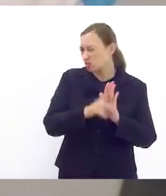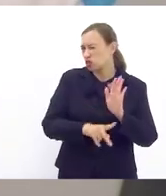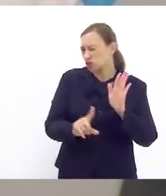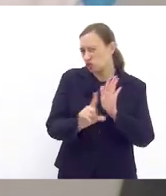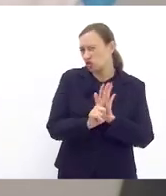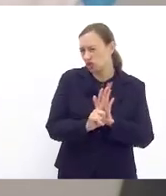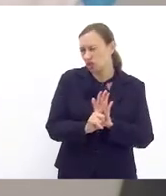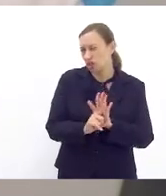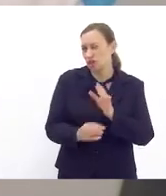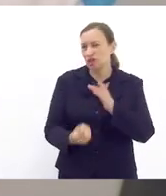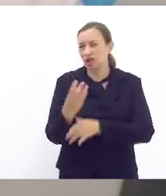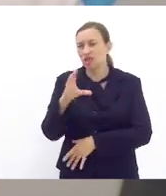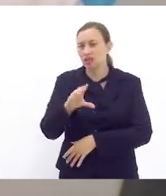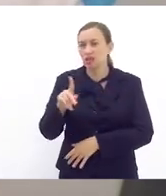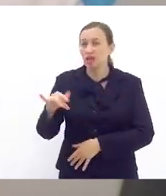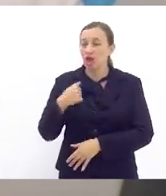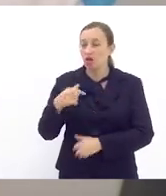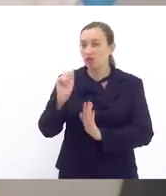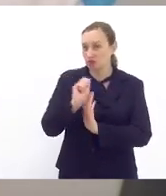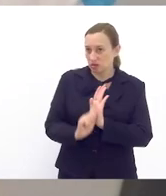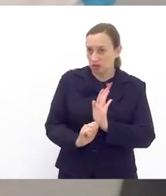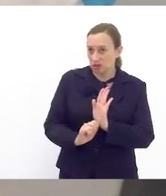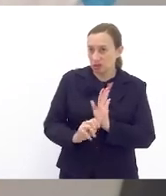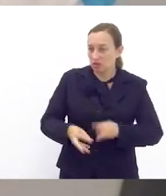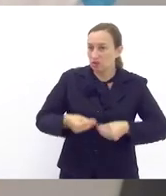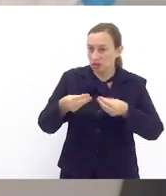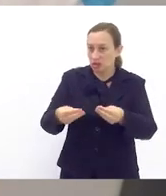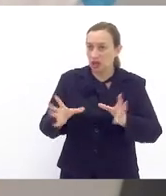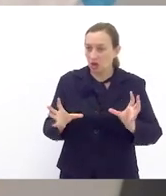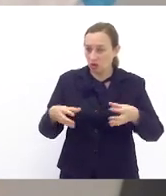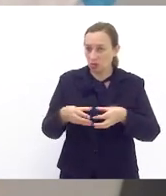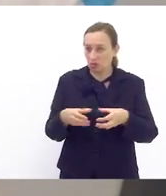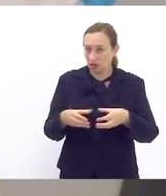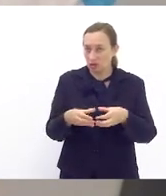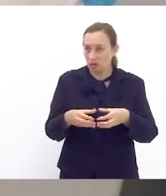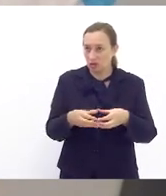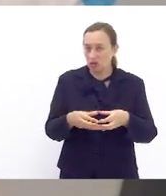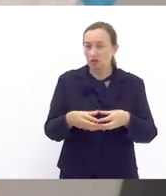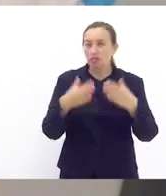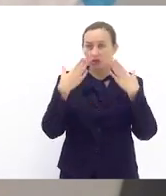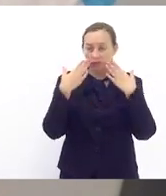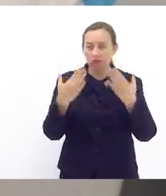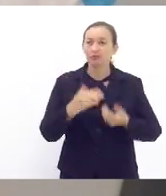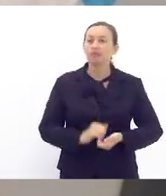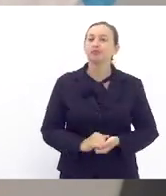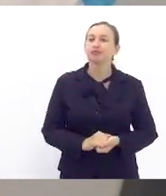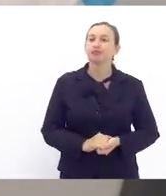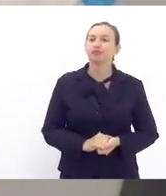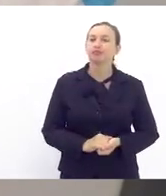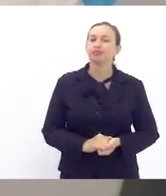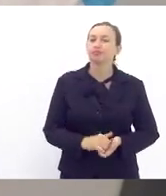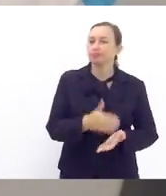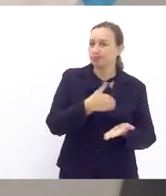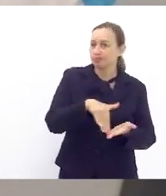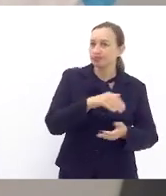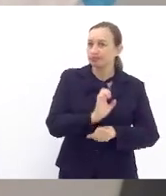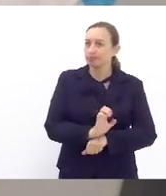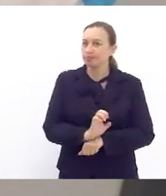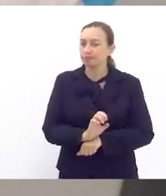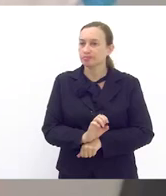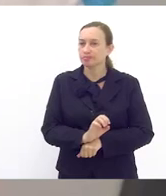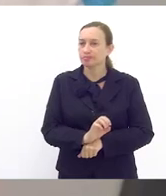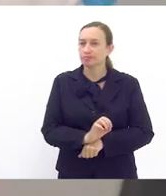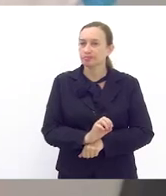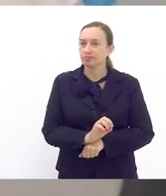lei frutos dessa CPI que eu vou fazer um relatório para comissão principalmente na nossa comissão de representação e para a secretaria de estado um